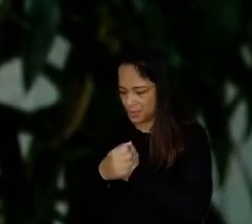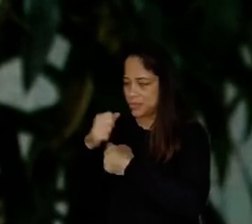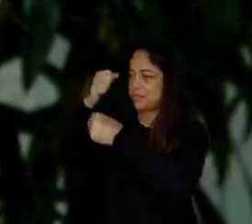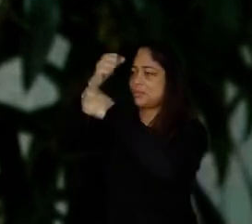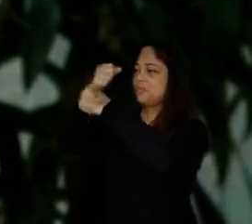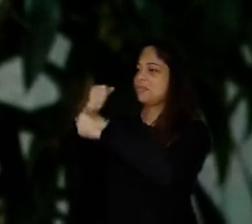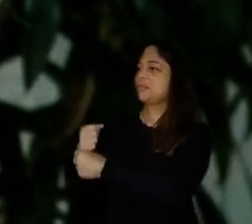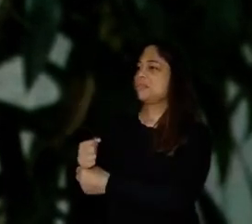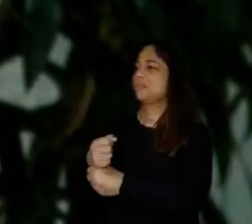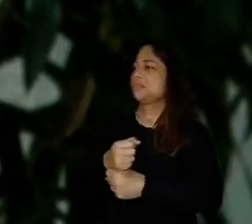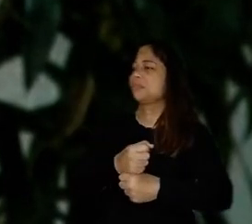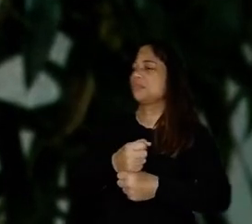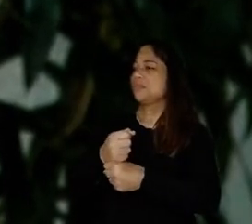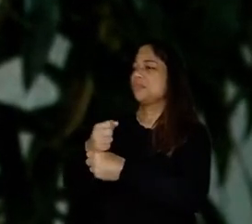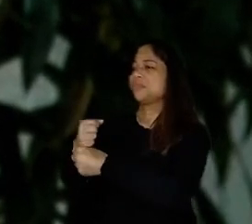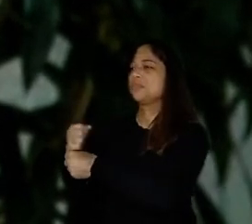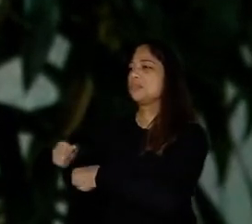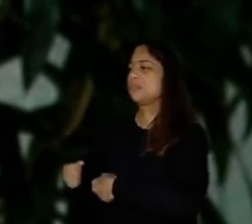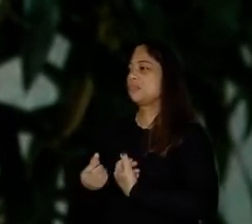sublime